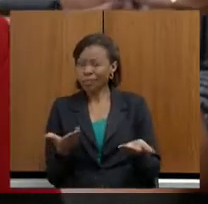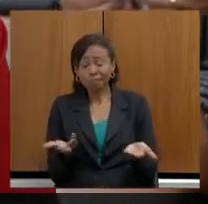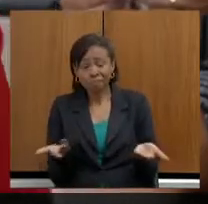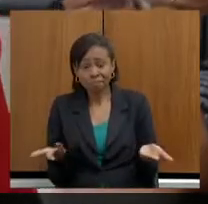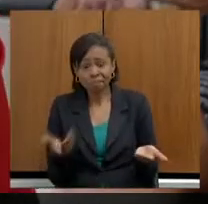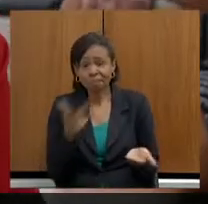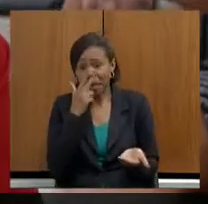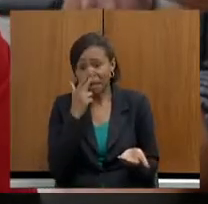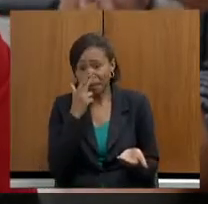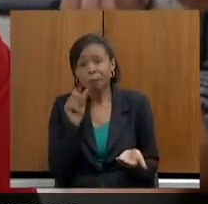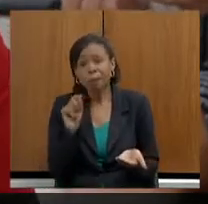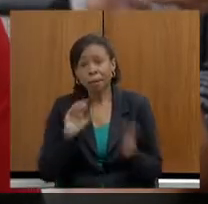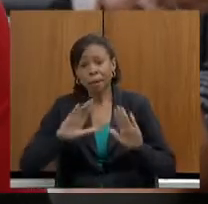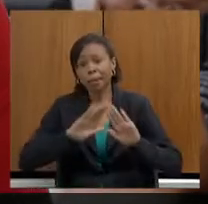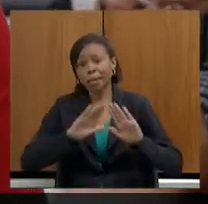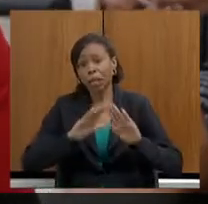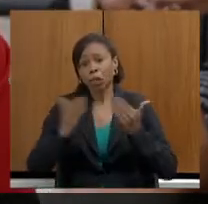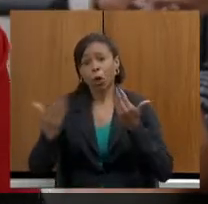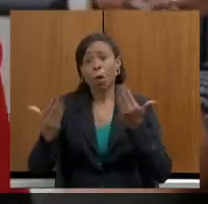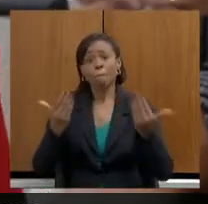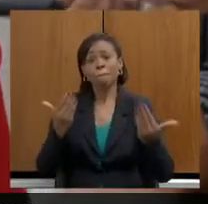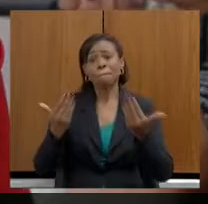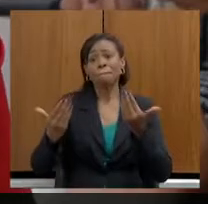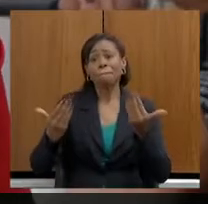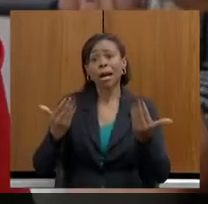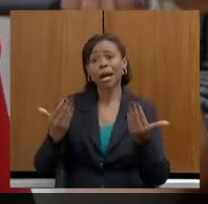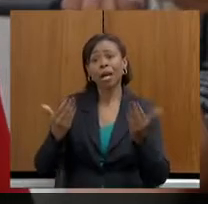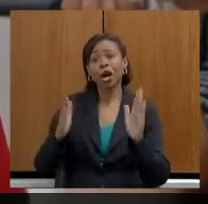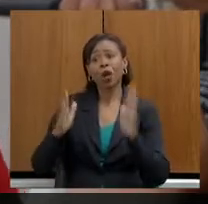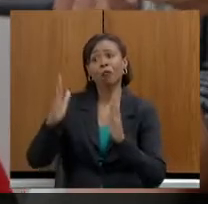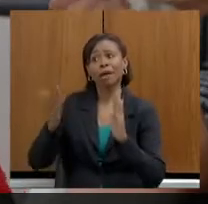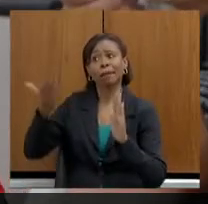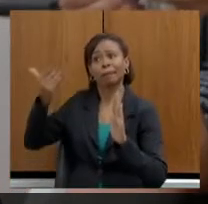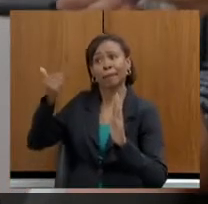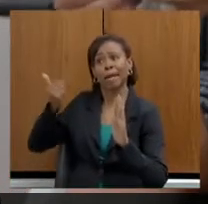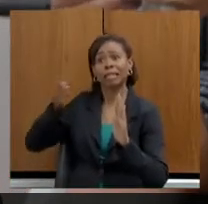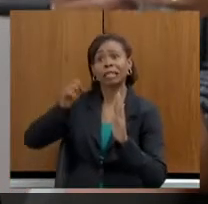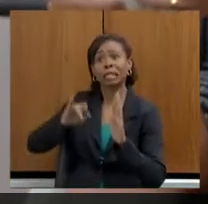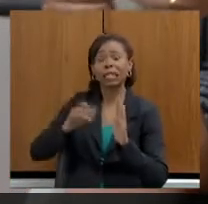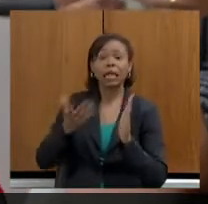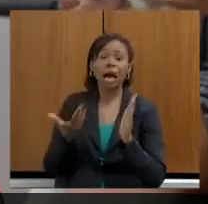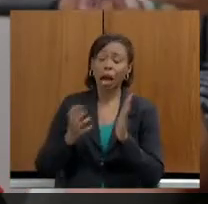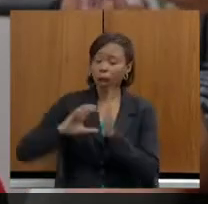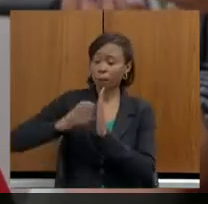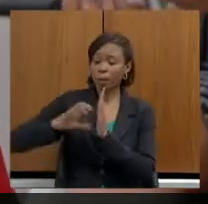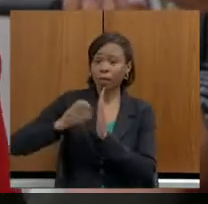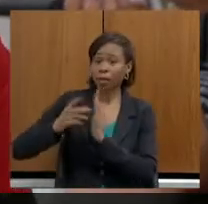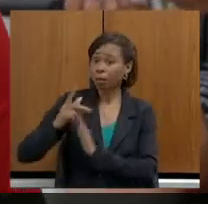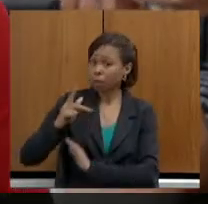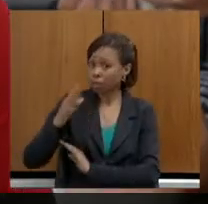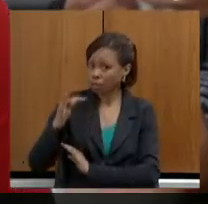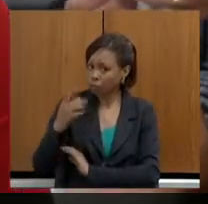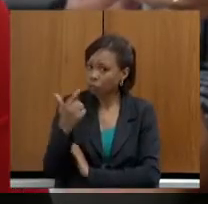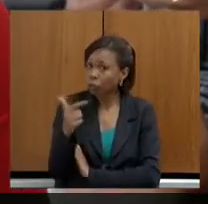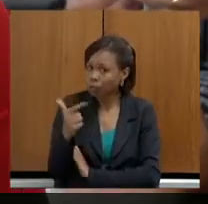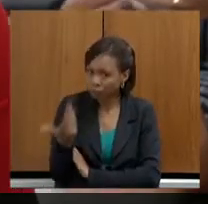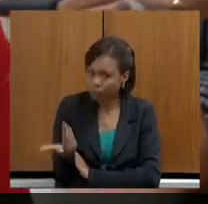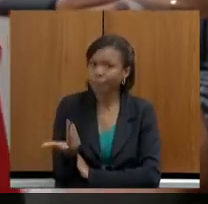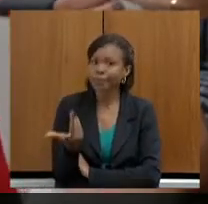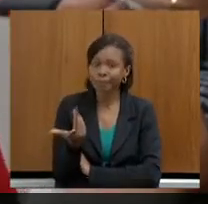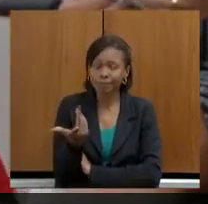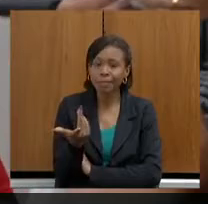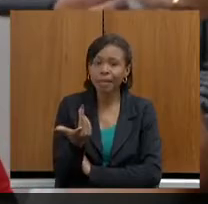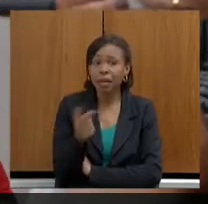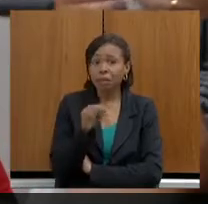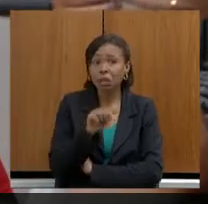compara é porque sem o PT muita gente Não viveria não saberia nem o que dizer né senão se não pudesse fazer o Assembleia com